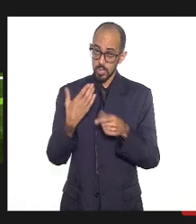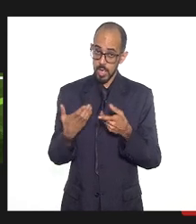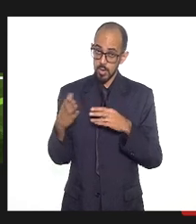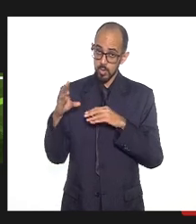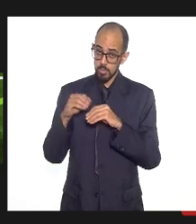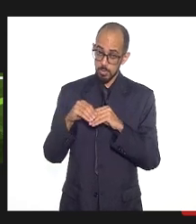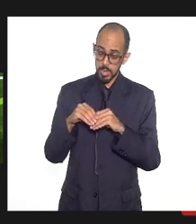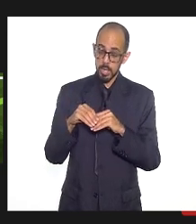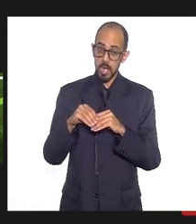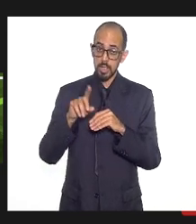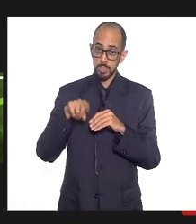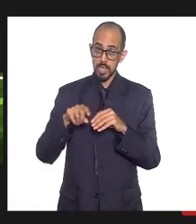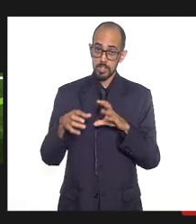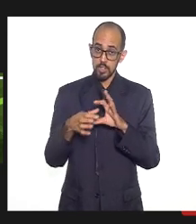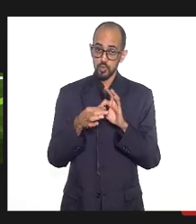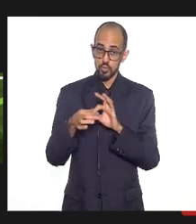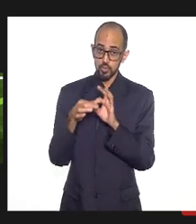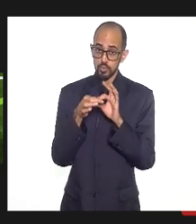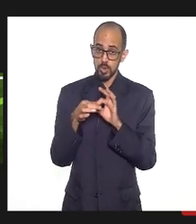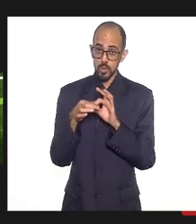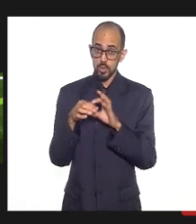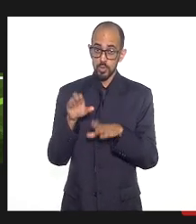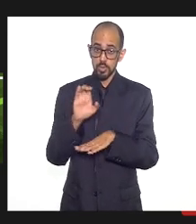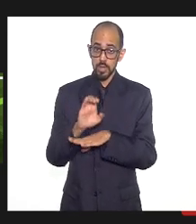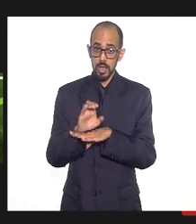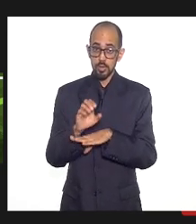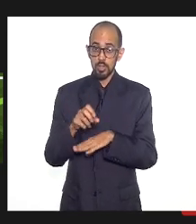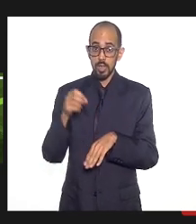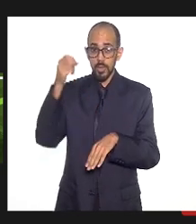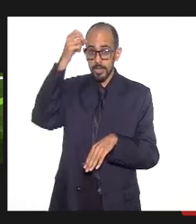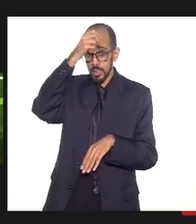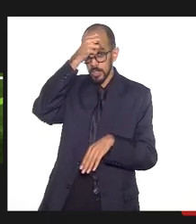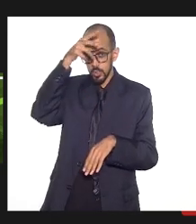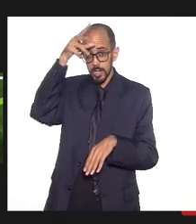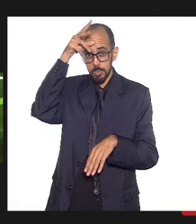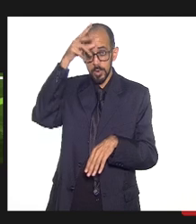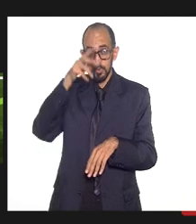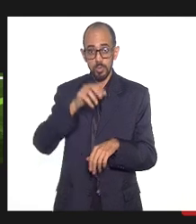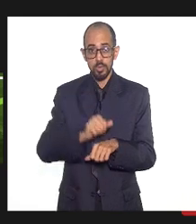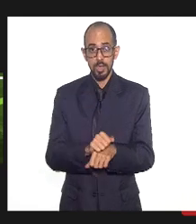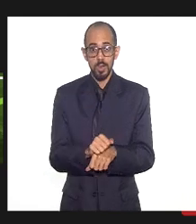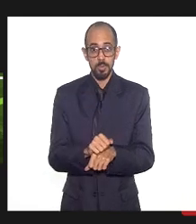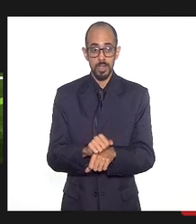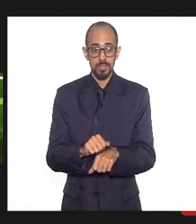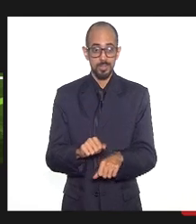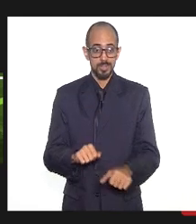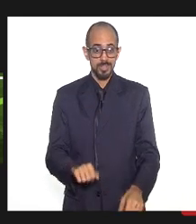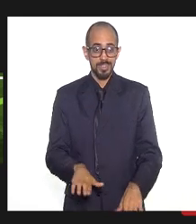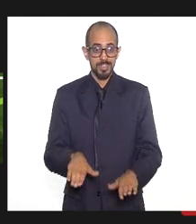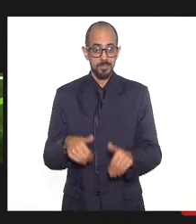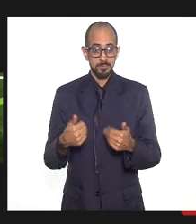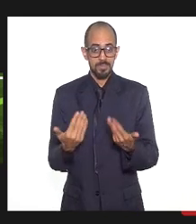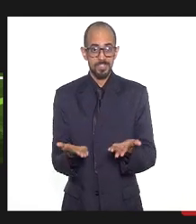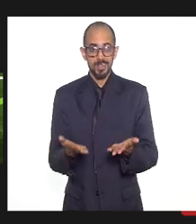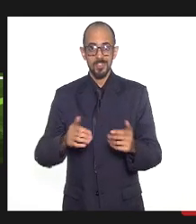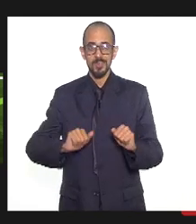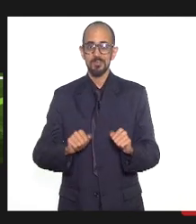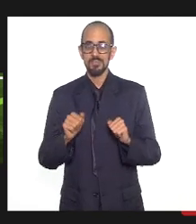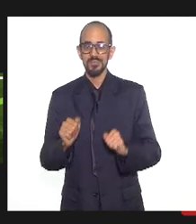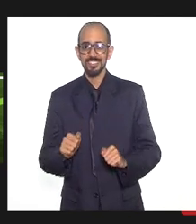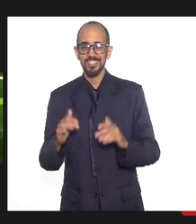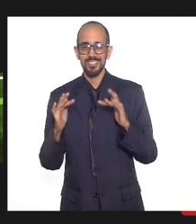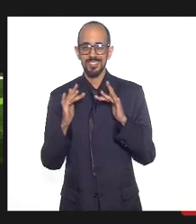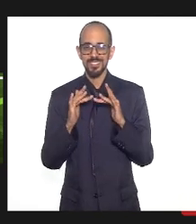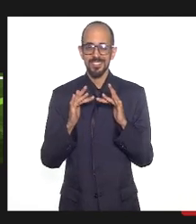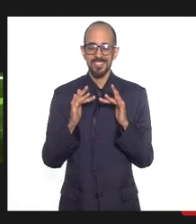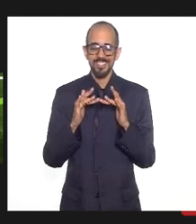essa junção do Estado e município, né? Porque o que a gente tem mais contato é o município,